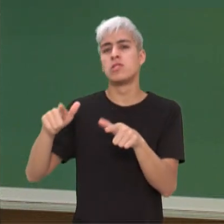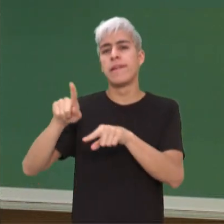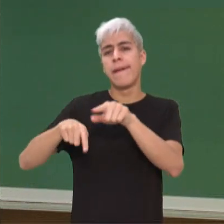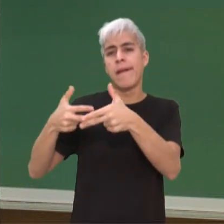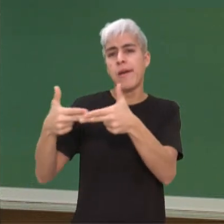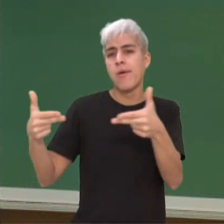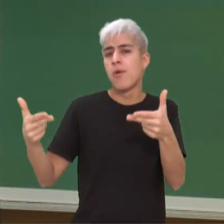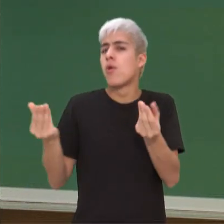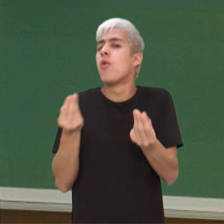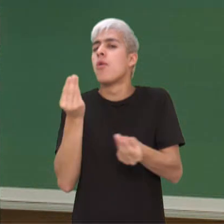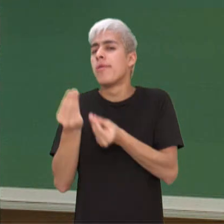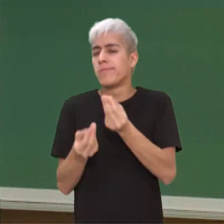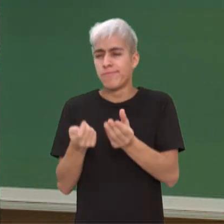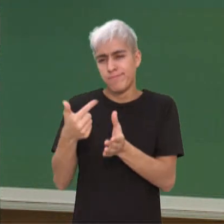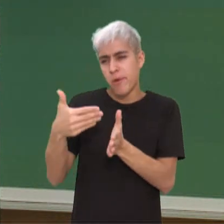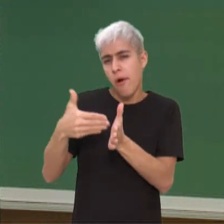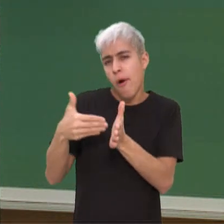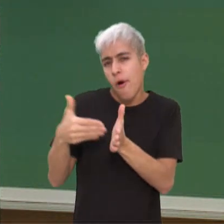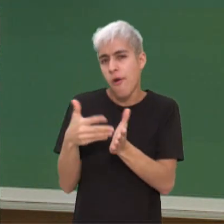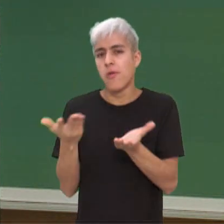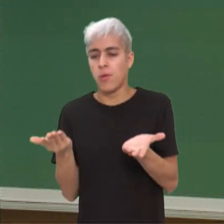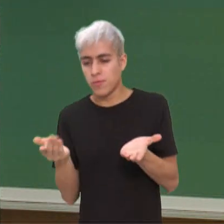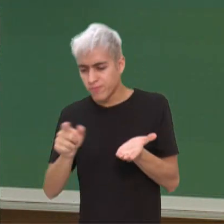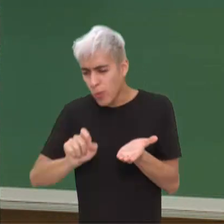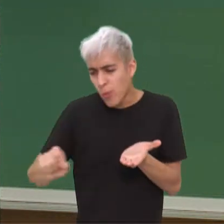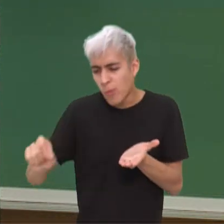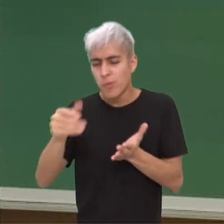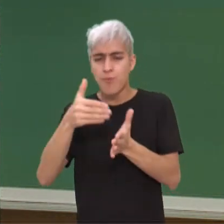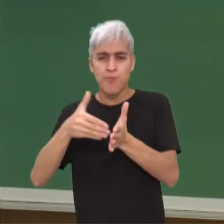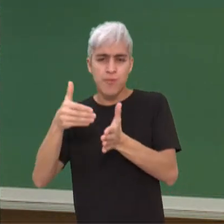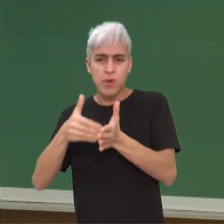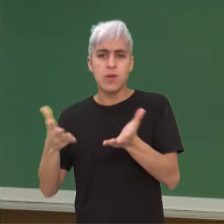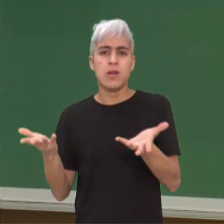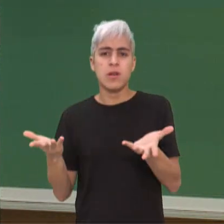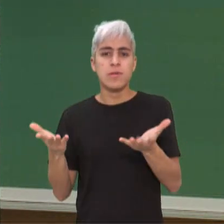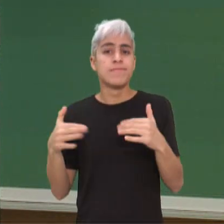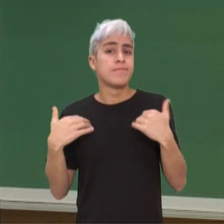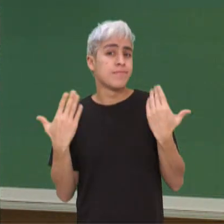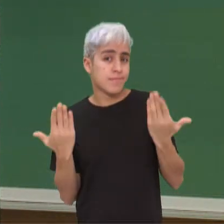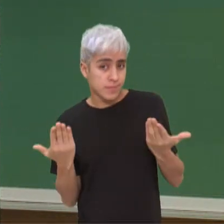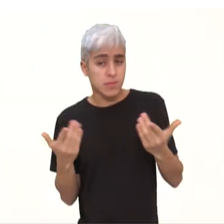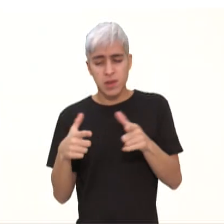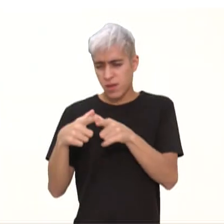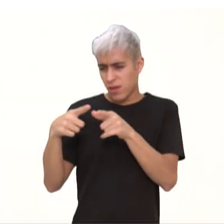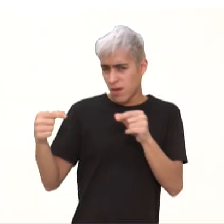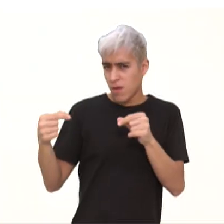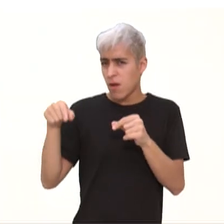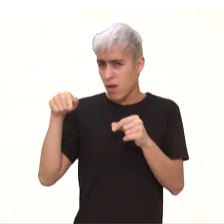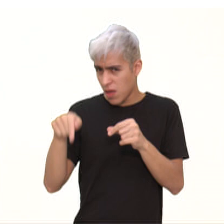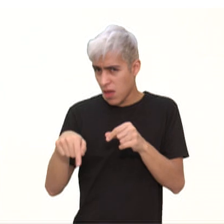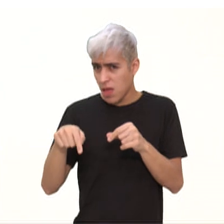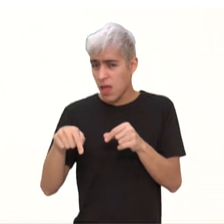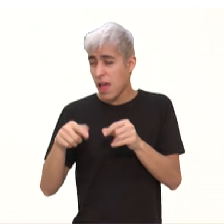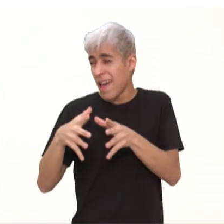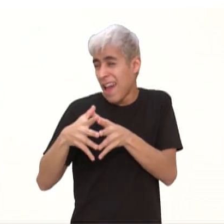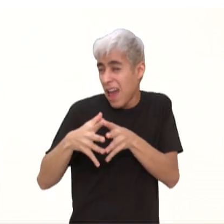recursos naturais, poucos recursos naturais em si, né? Então aí, o Japão é um grande